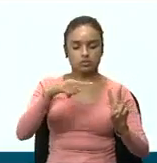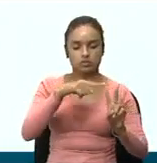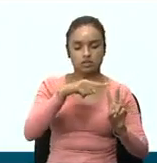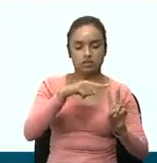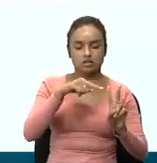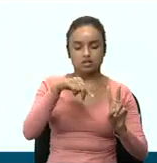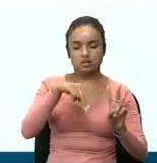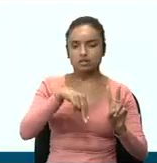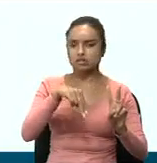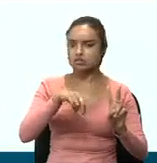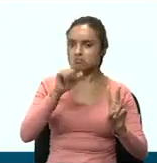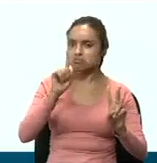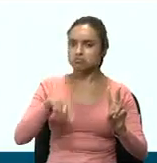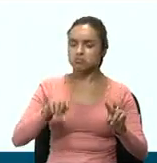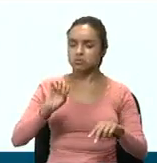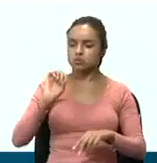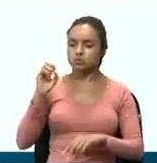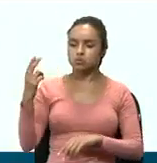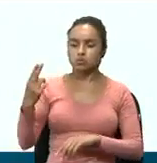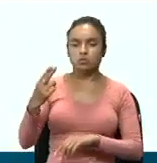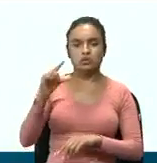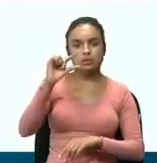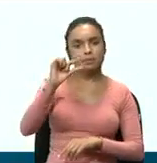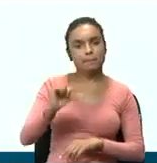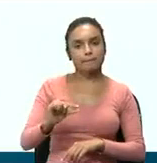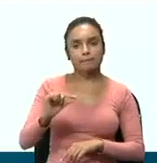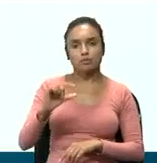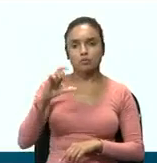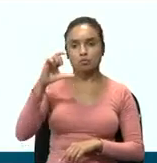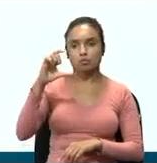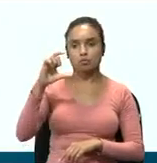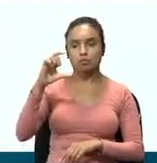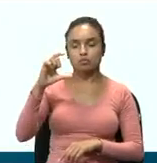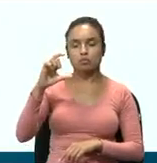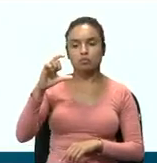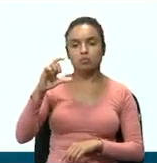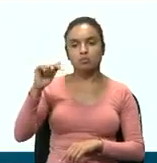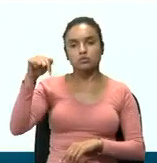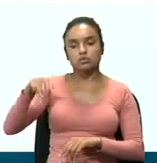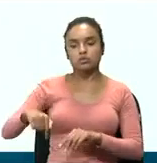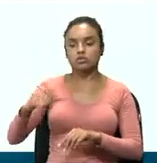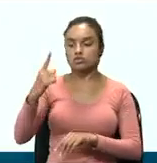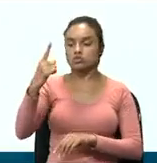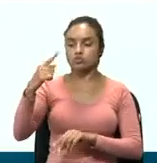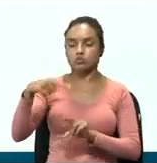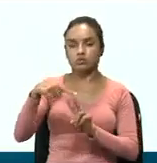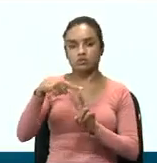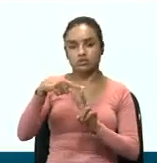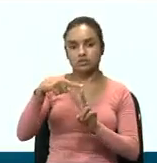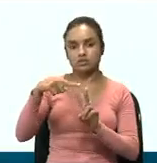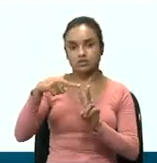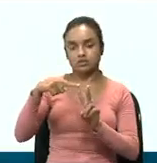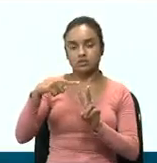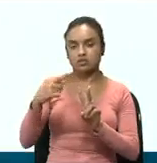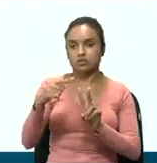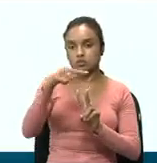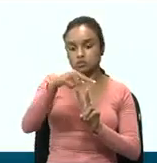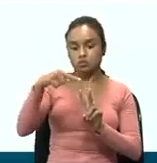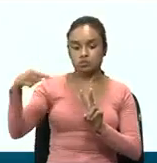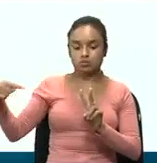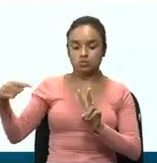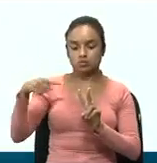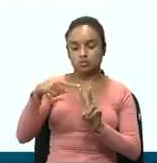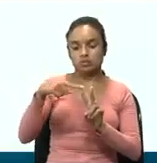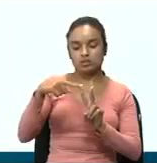sobre a raiz de n mais 1? Então, novamente, vai ser um raciocínio análogo que nós realizamos no